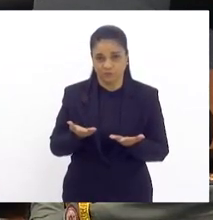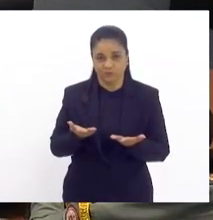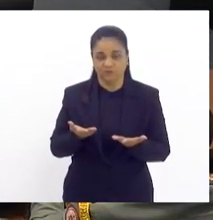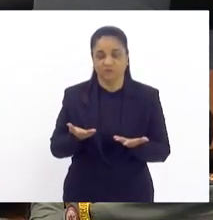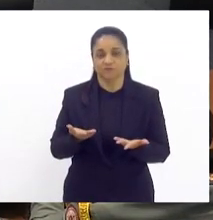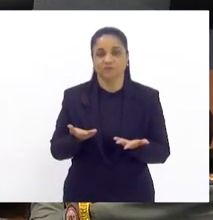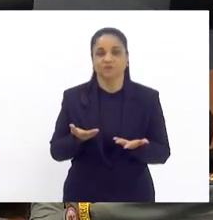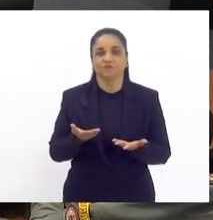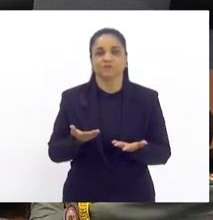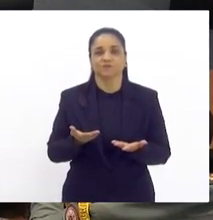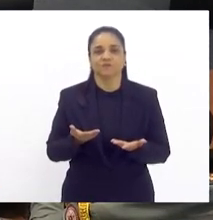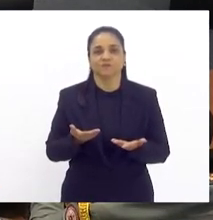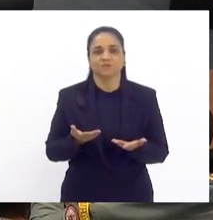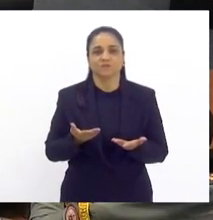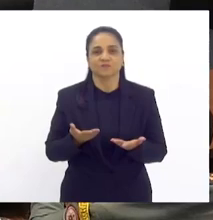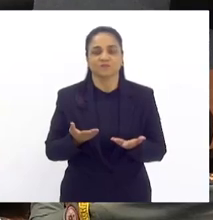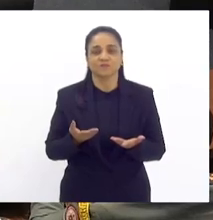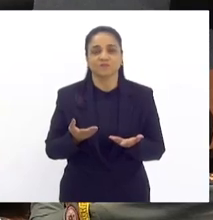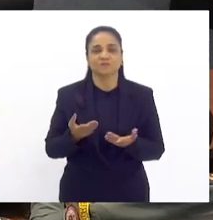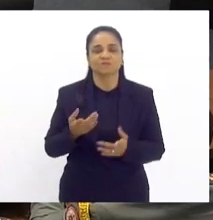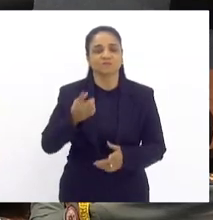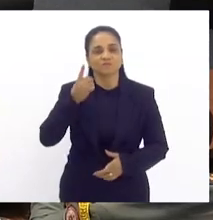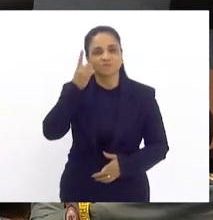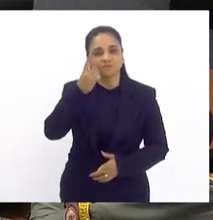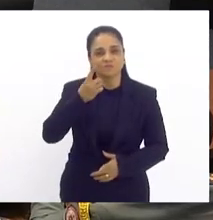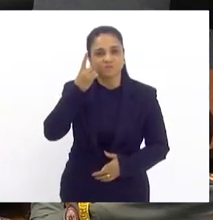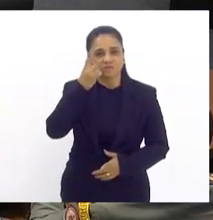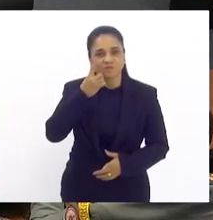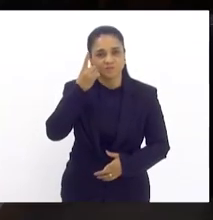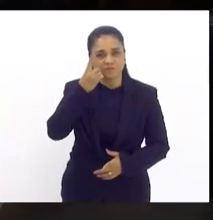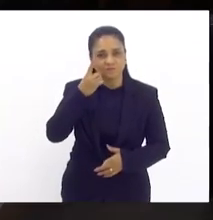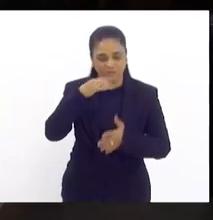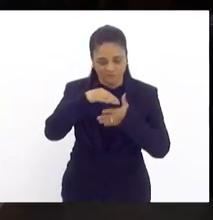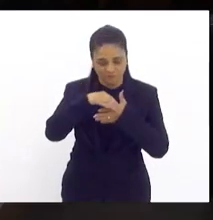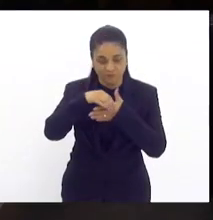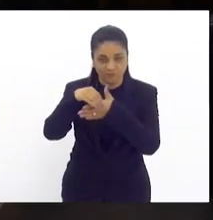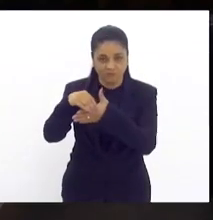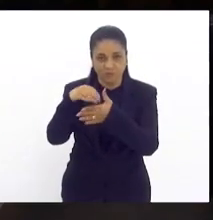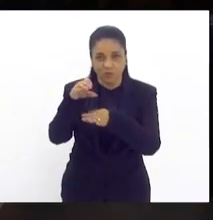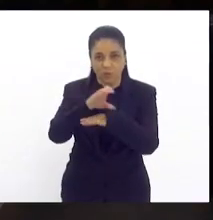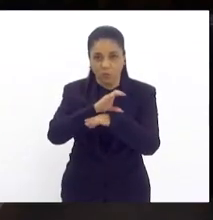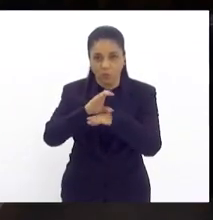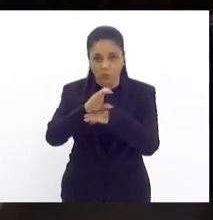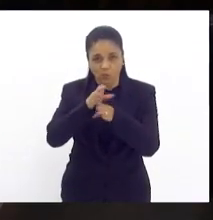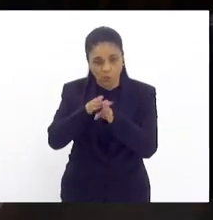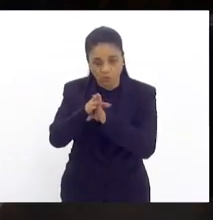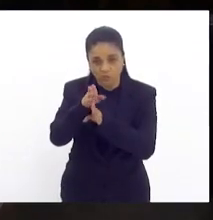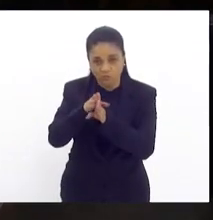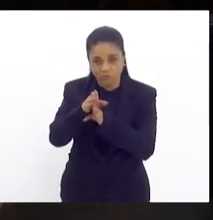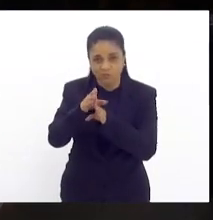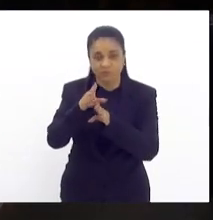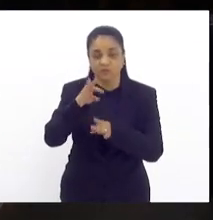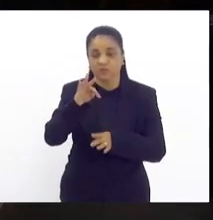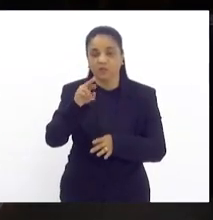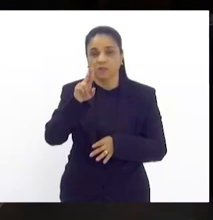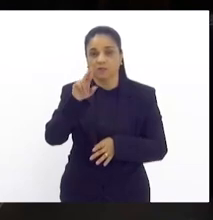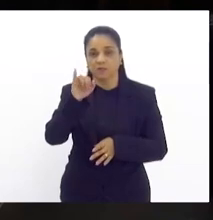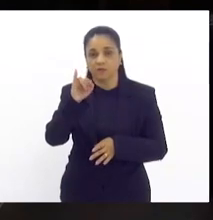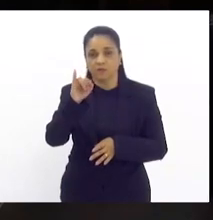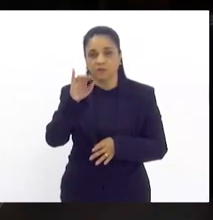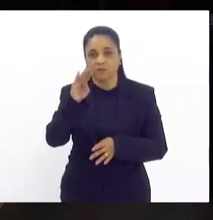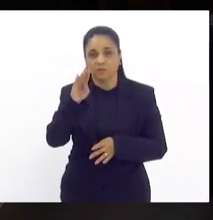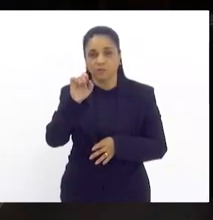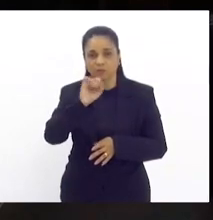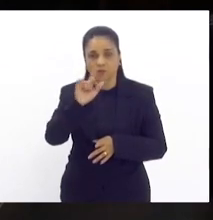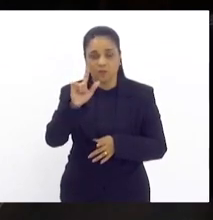nossa estada aqui, ao excelentíssimo senhor conselheiro do Tribunal de Contas, senhor Domingos Brazão,